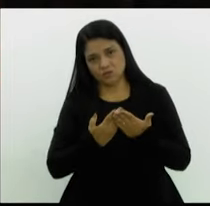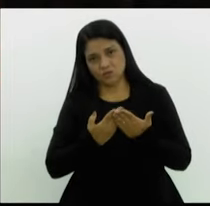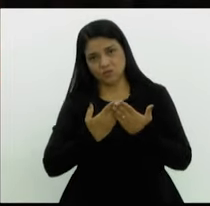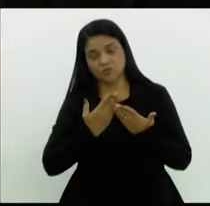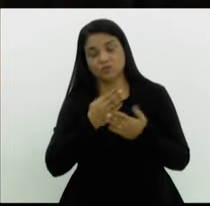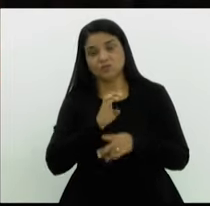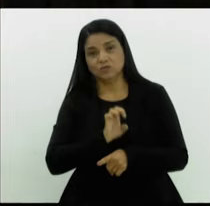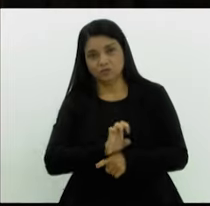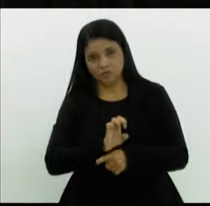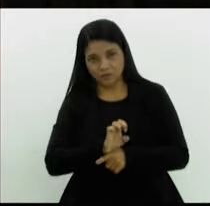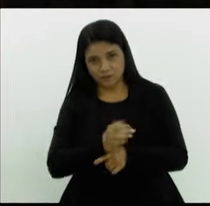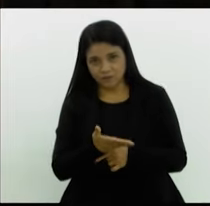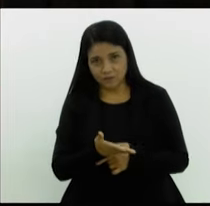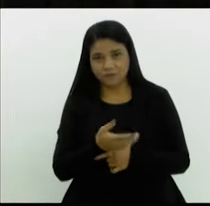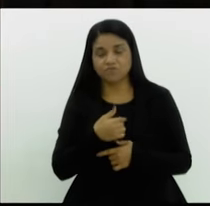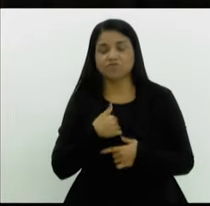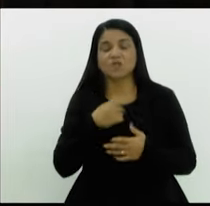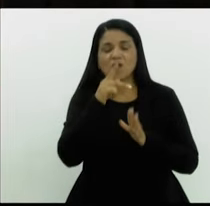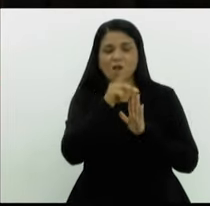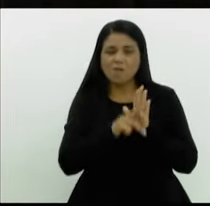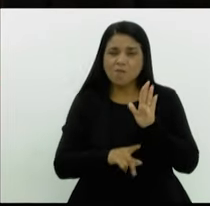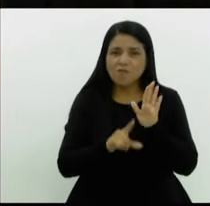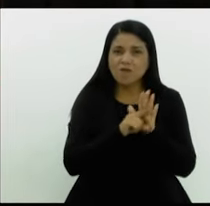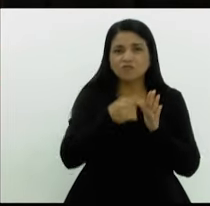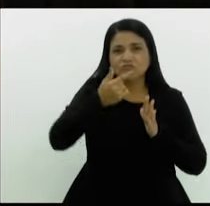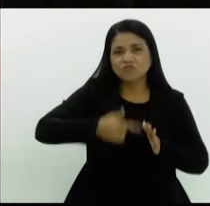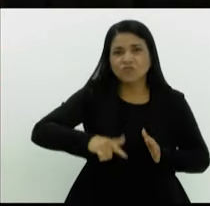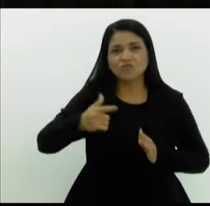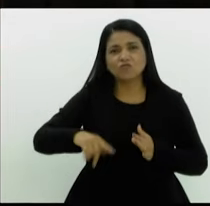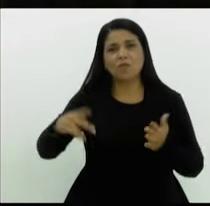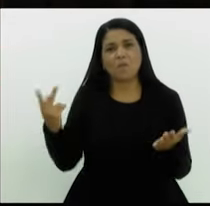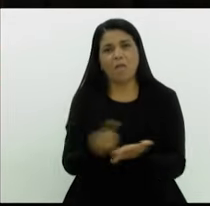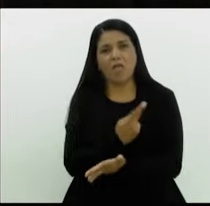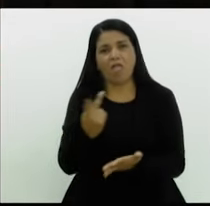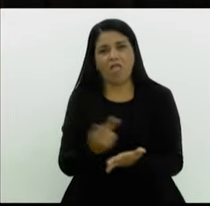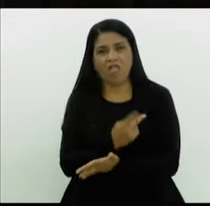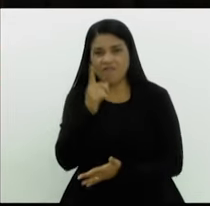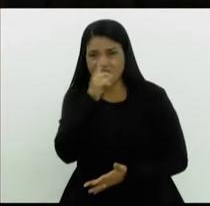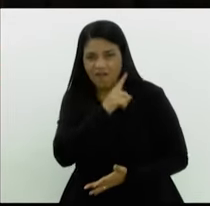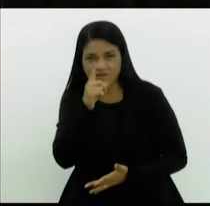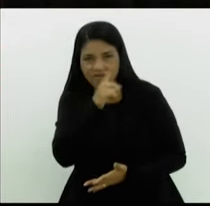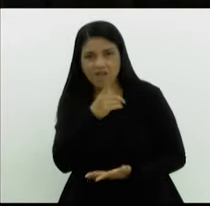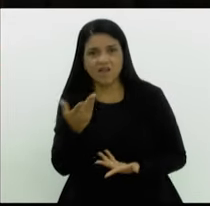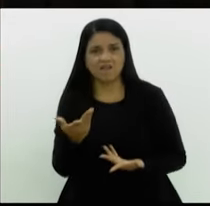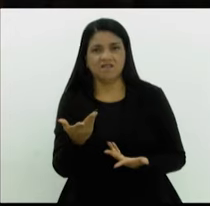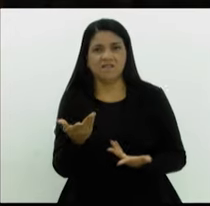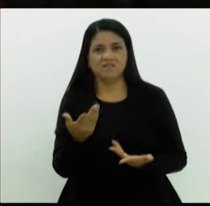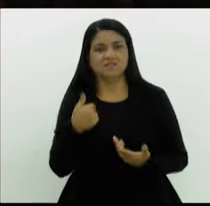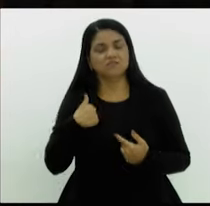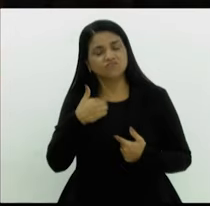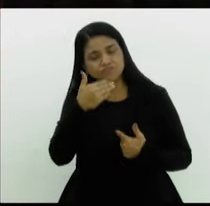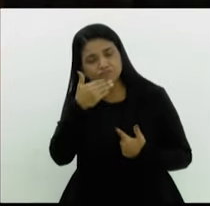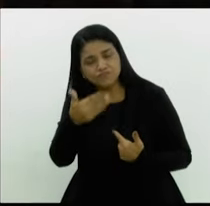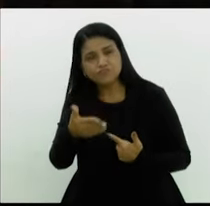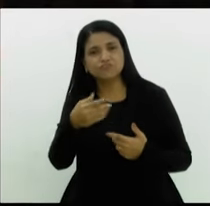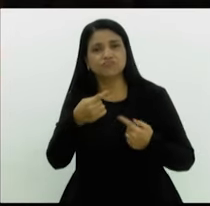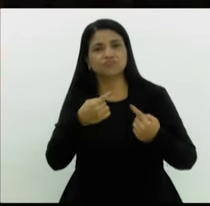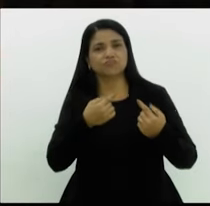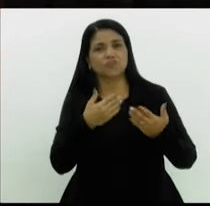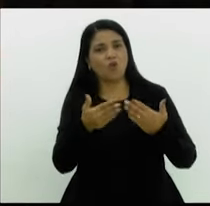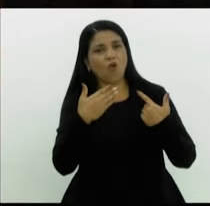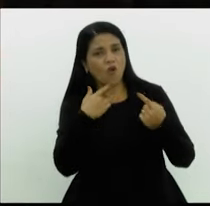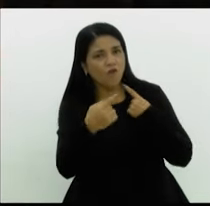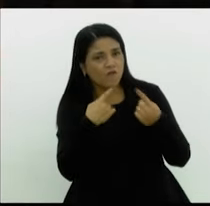projeto embutir esses erros que podem ser aperfeiçoados, e a gente está disposto a conversar. Vamos retomar o percentual